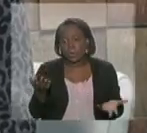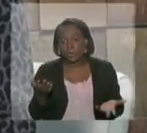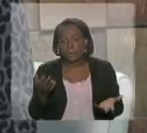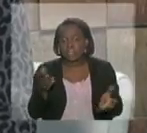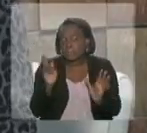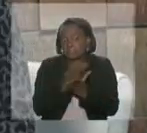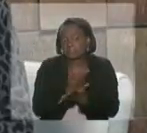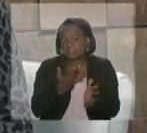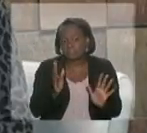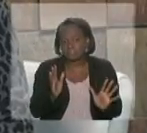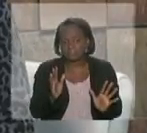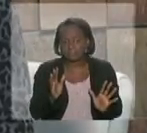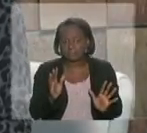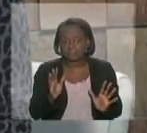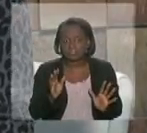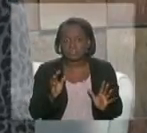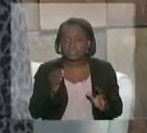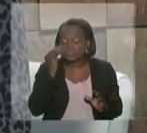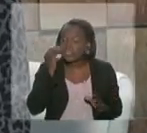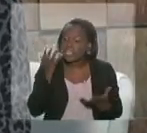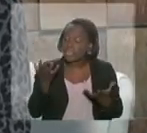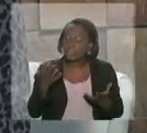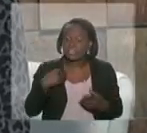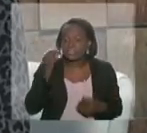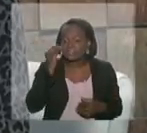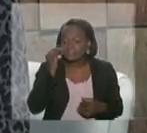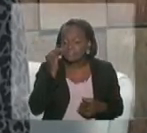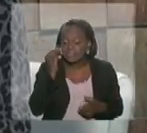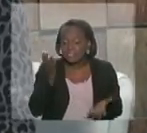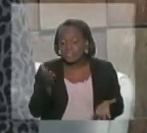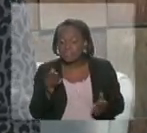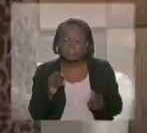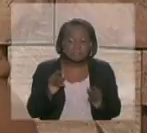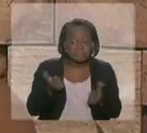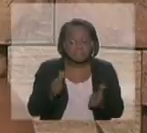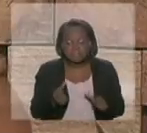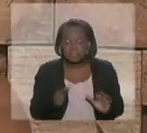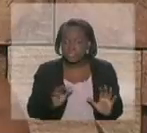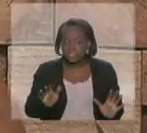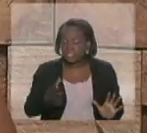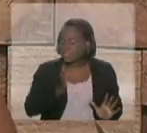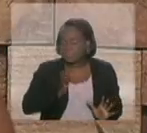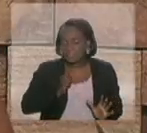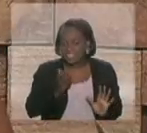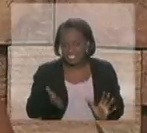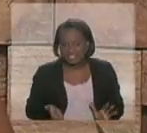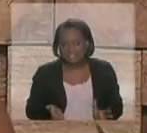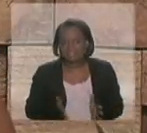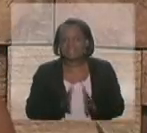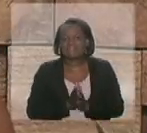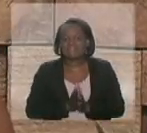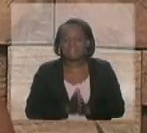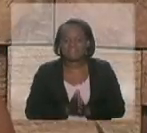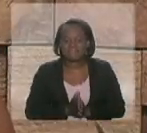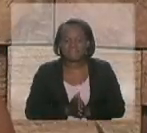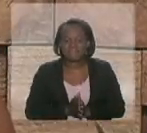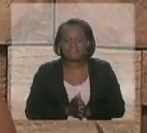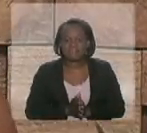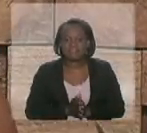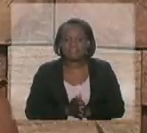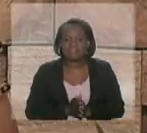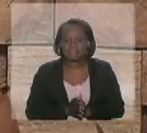passava por você ou as sublimes foi aconteceu er É isso aí foi eu fui experimentar e